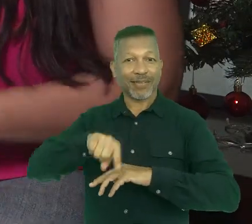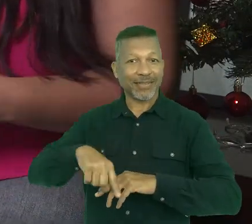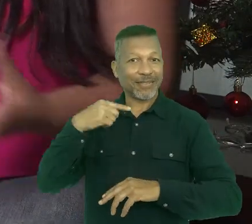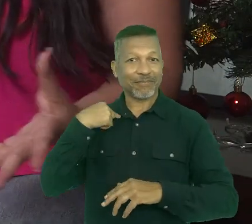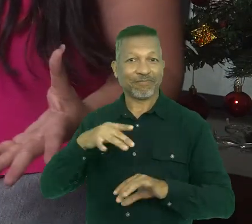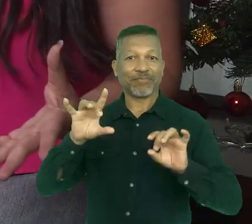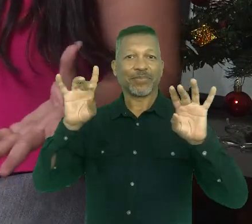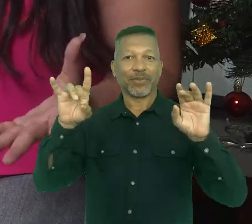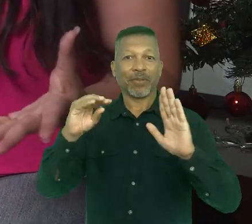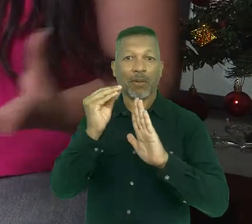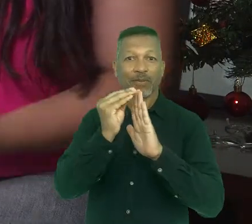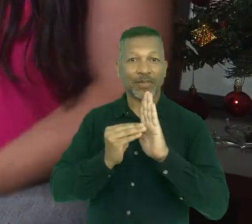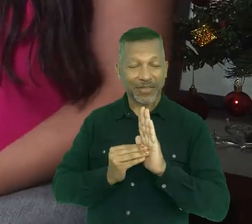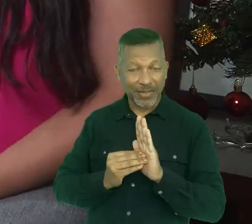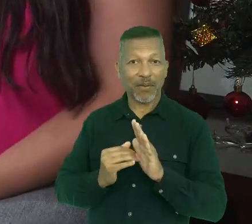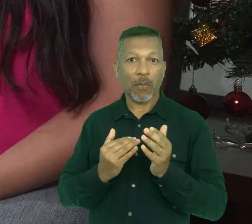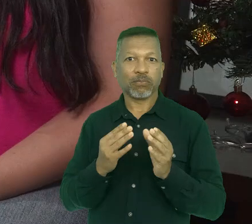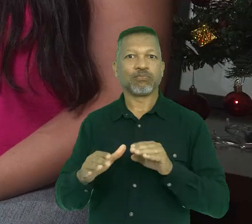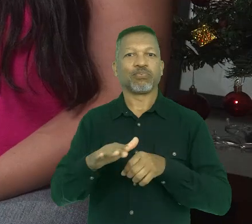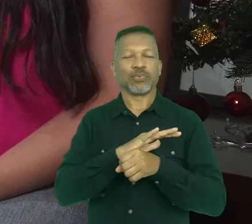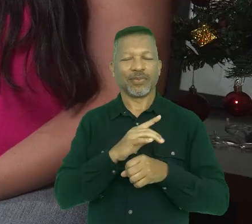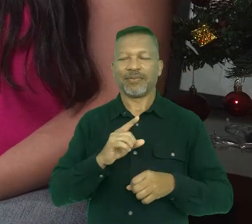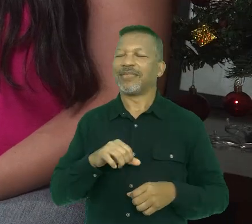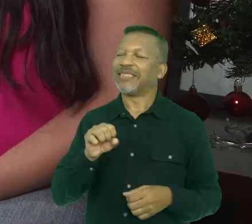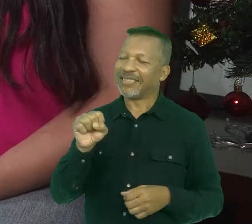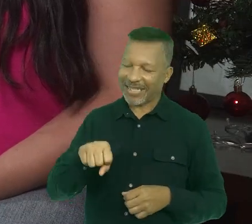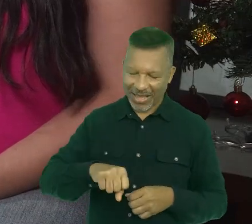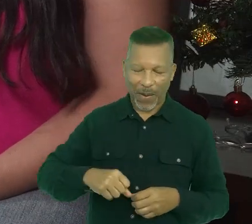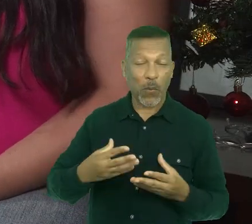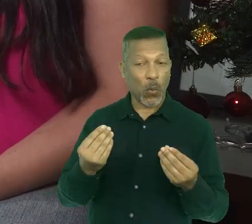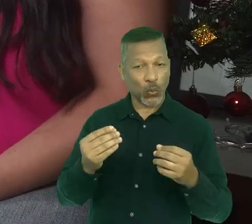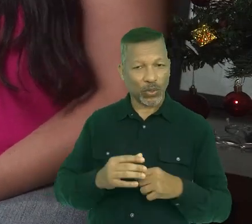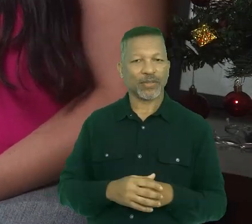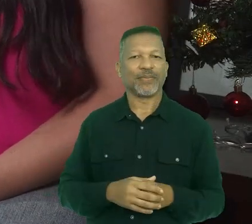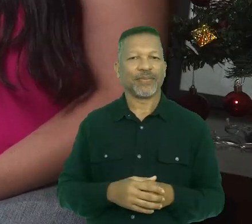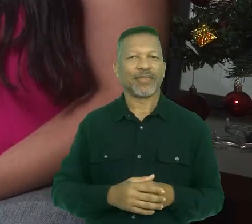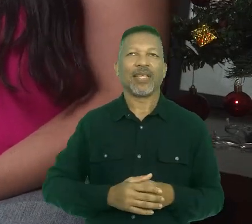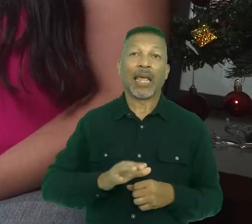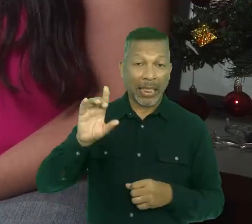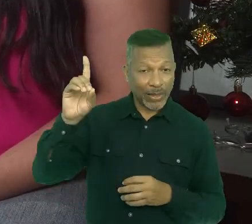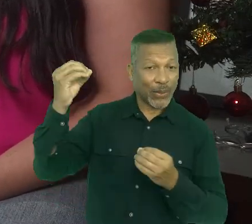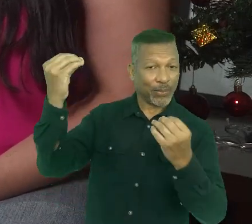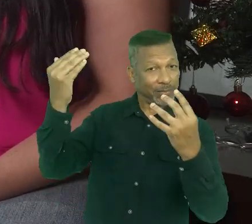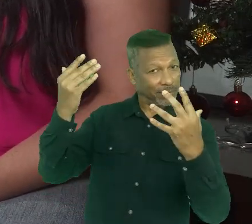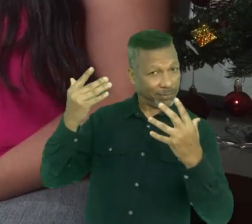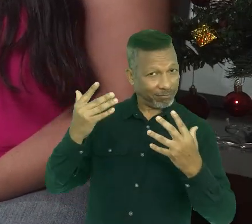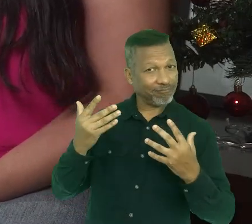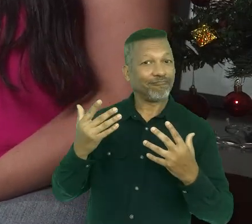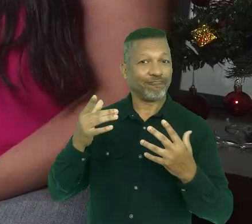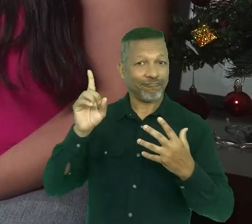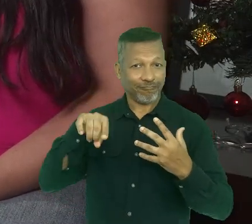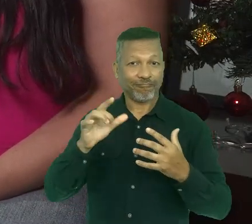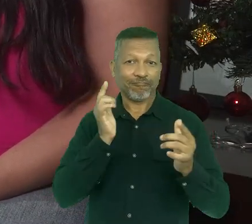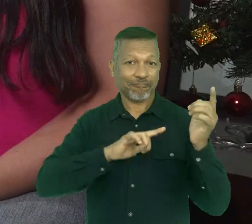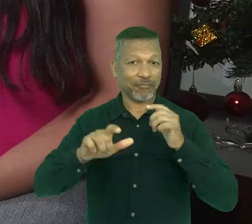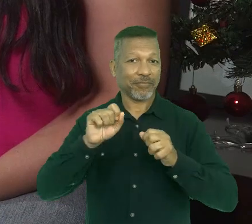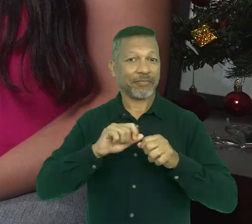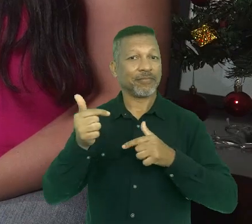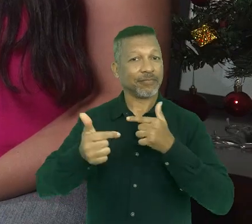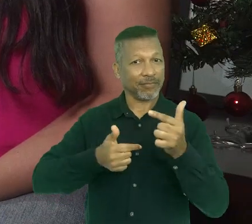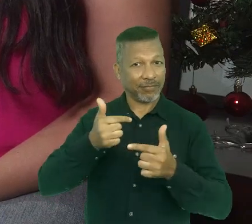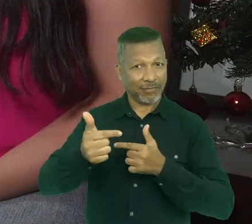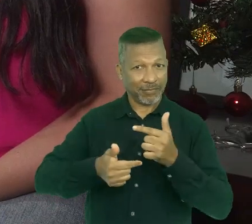cidade, sempre com a agenda muito lotada, né, Mambi? Bastante. Graças a Deus, né, a gente tem conseguido fazer